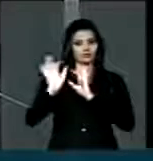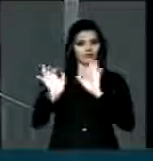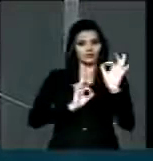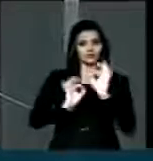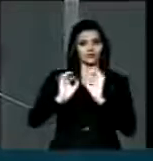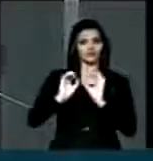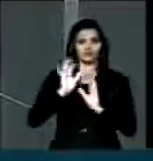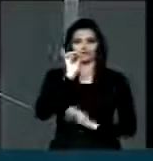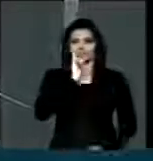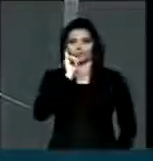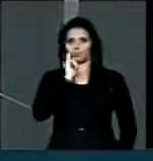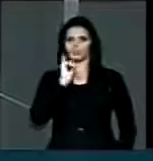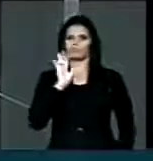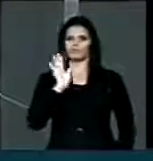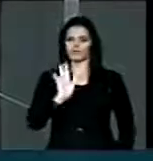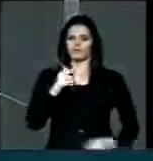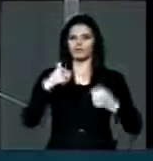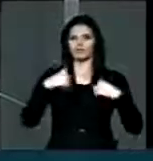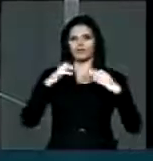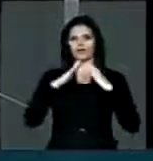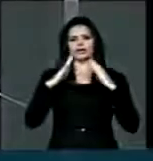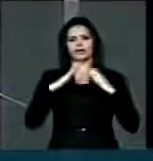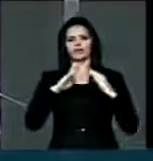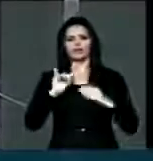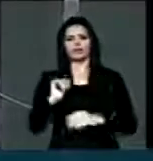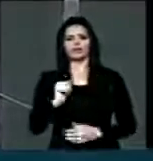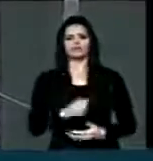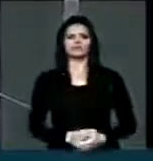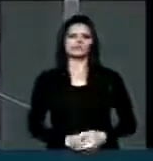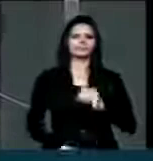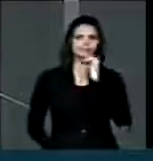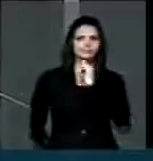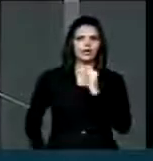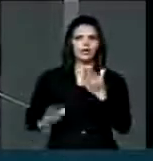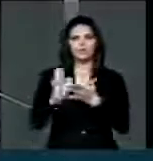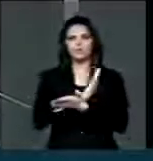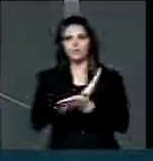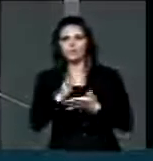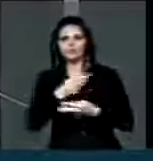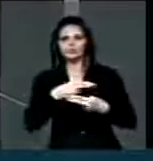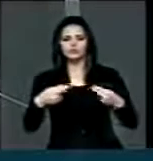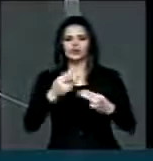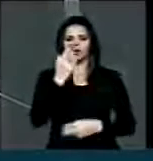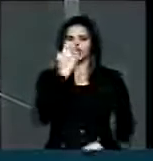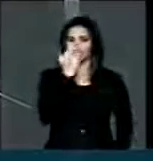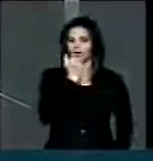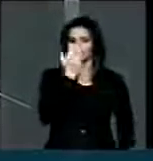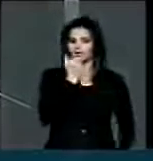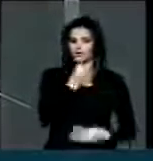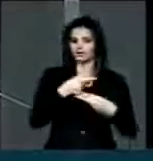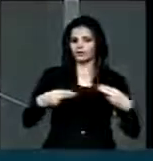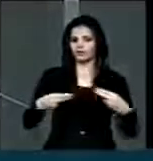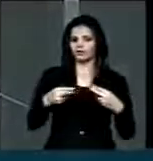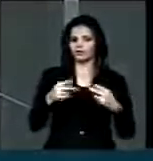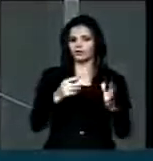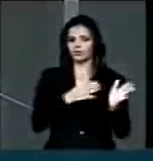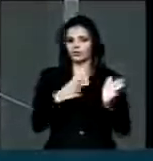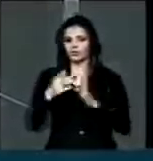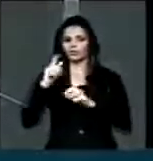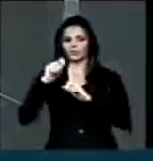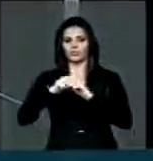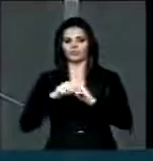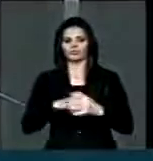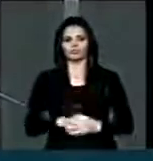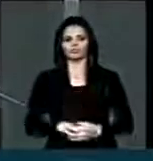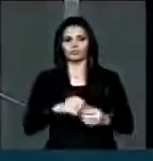lá em casa vai ter determinados elementos para alimentação durante o mês, eu o